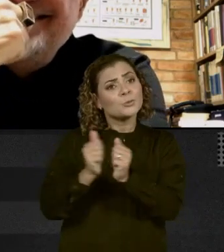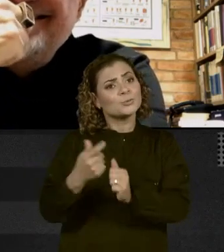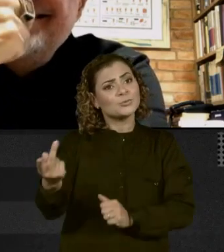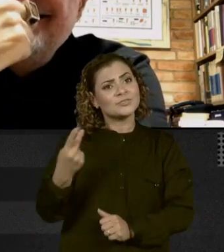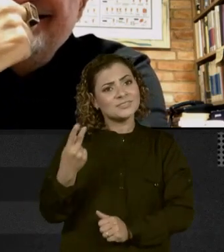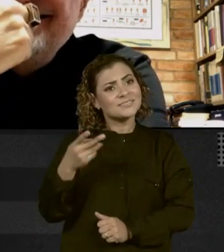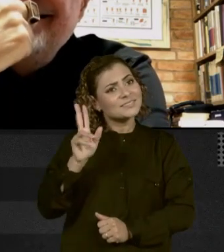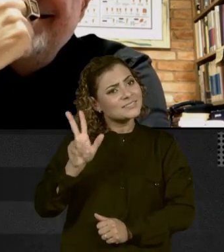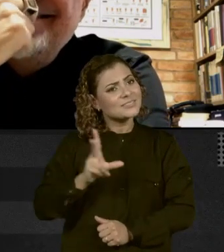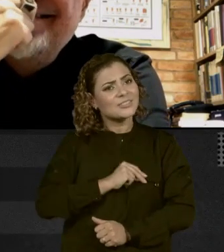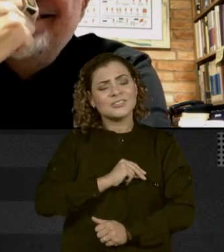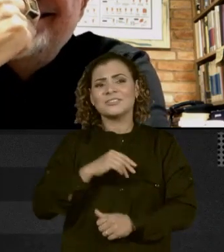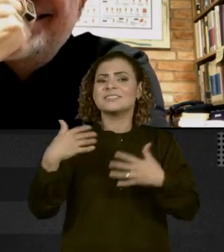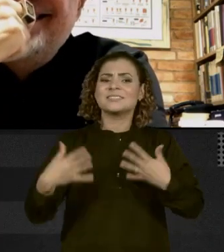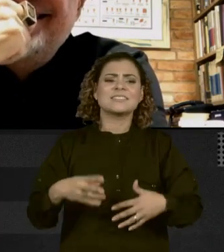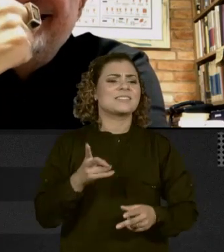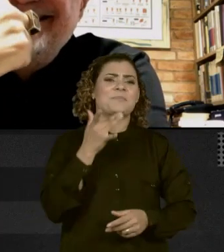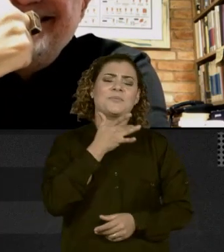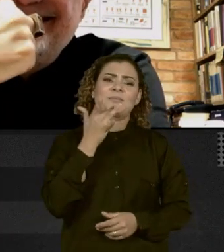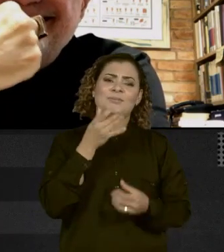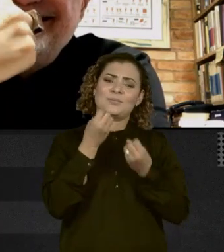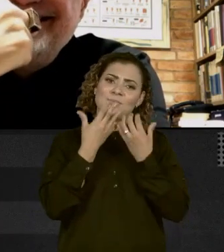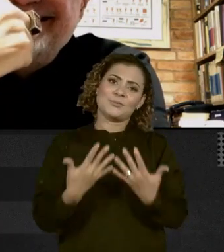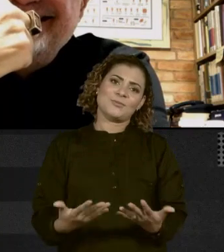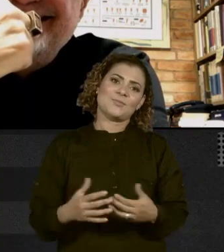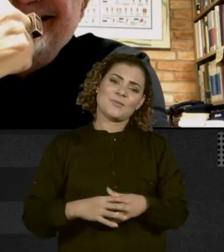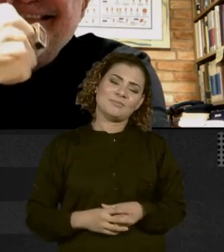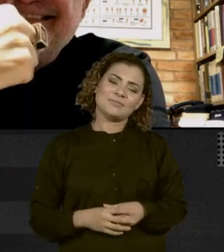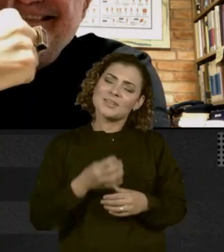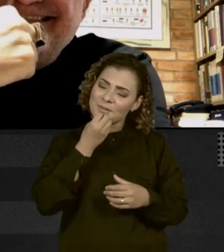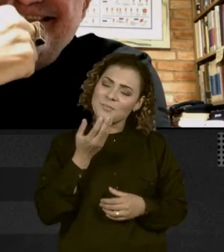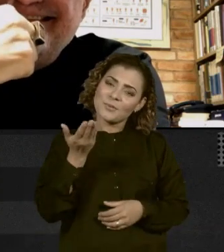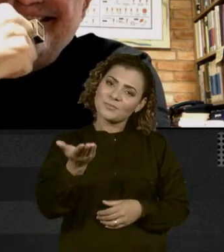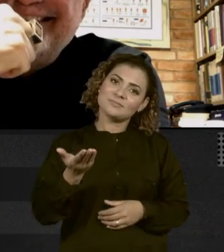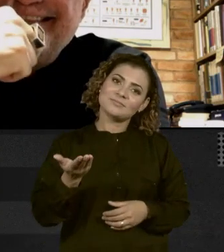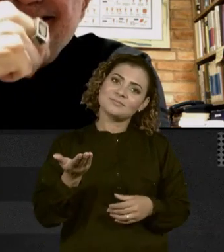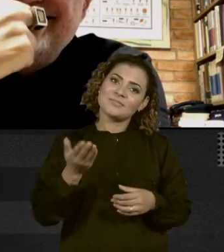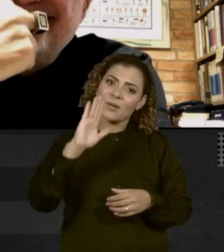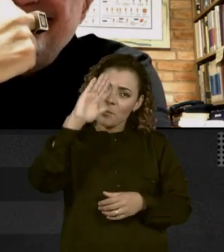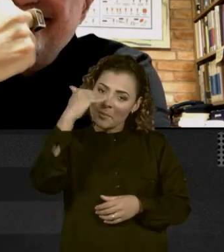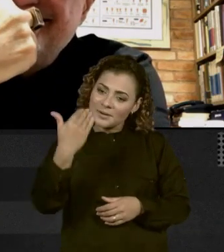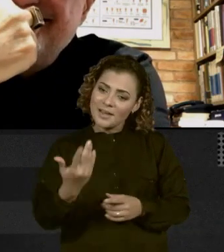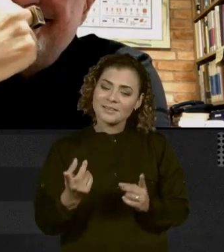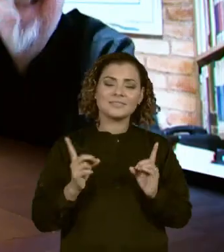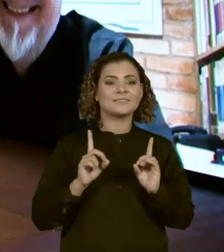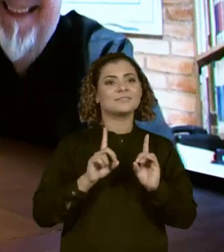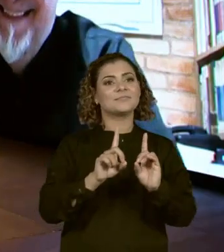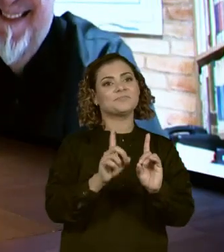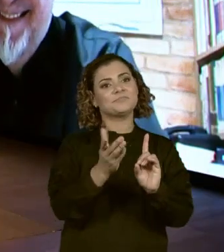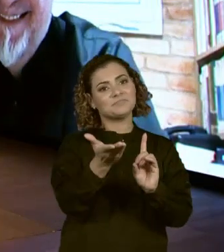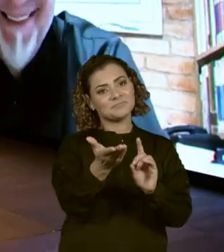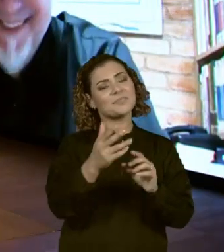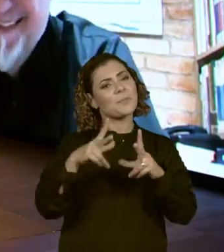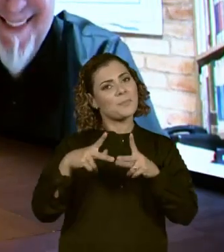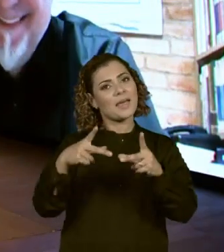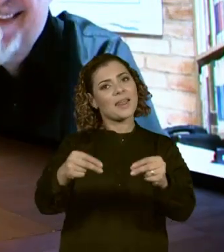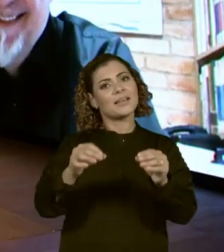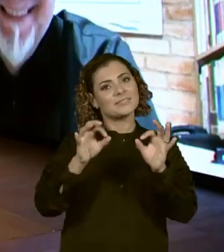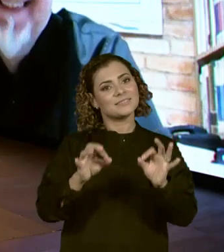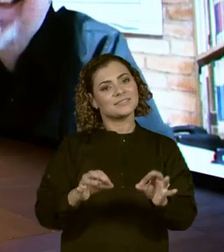os espetáculos ficaram 2 ou 3 anos em cartaz, cada um deles, metade dos espetáculos que eu fiz nesse período, eu fiz